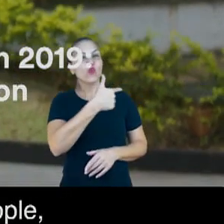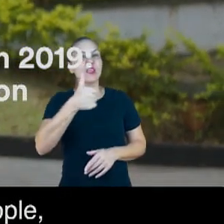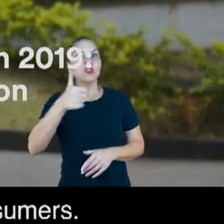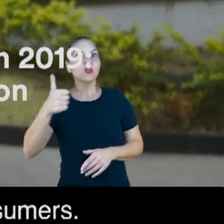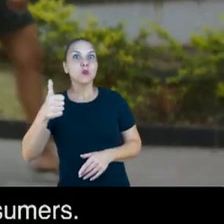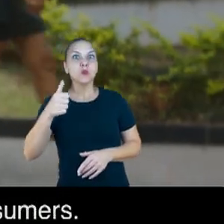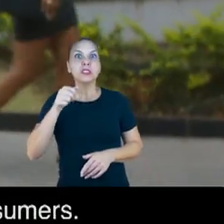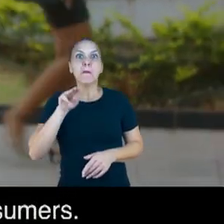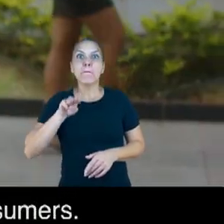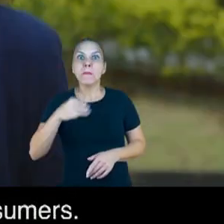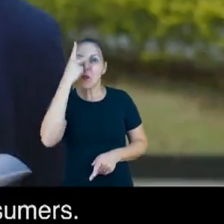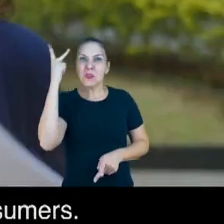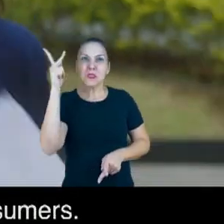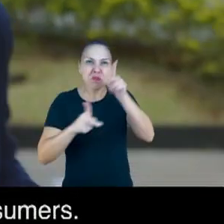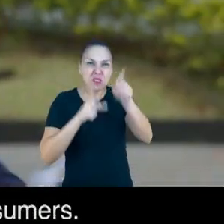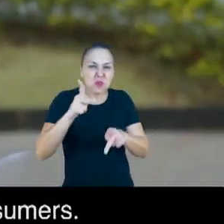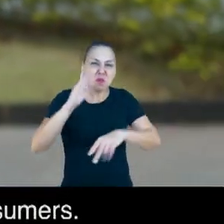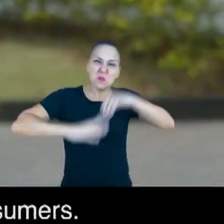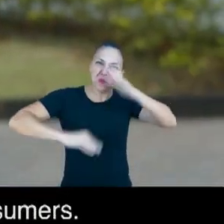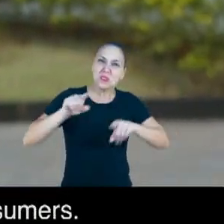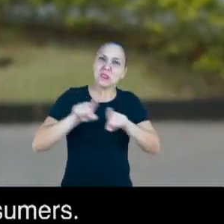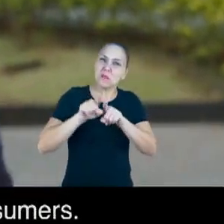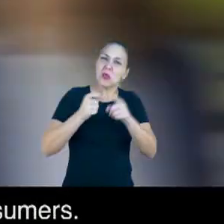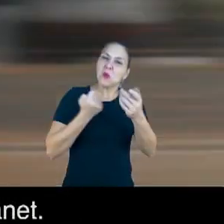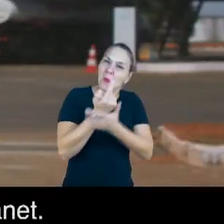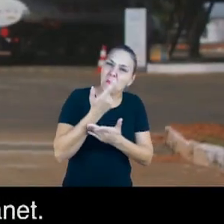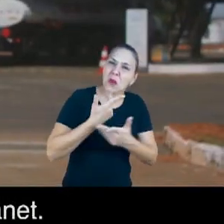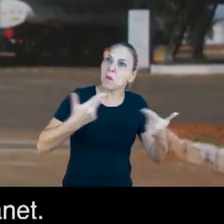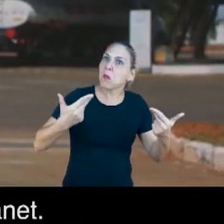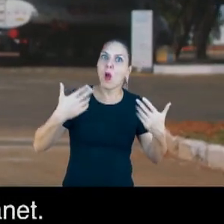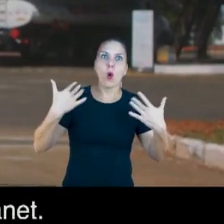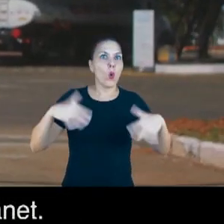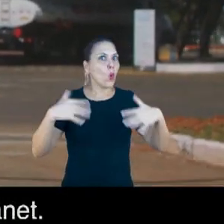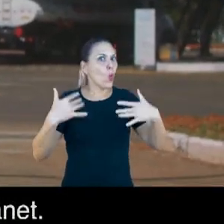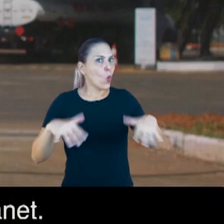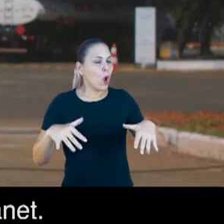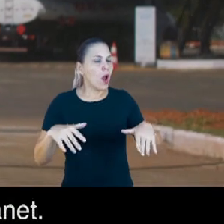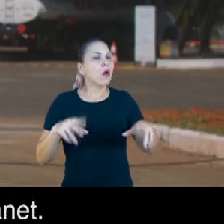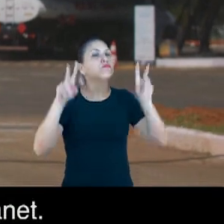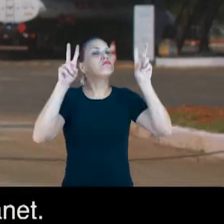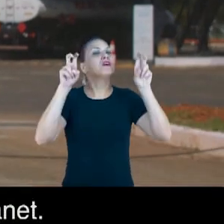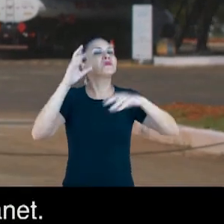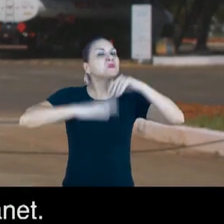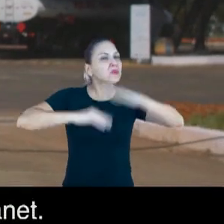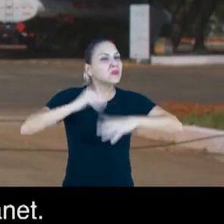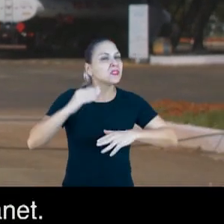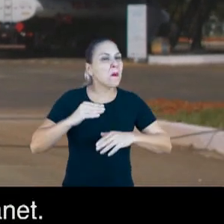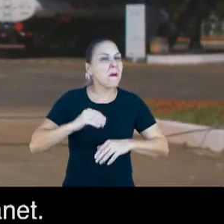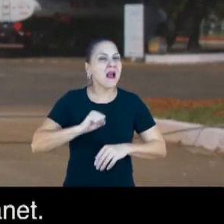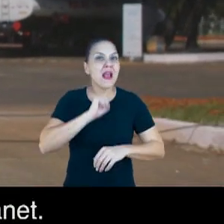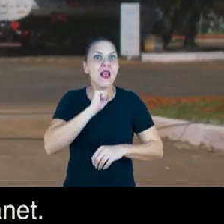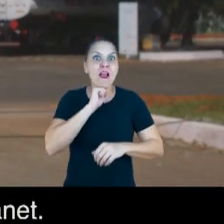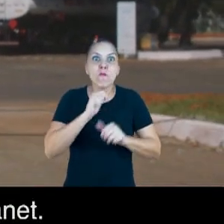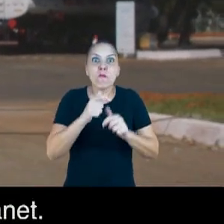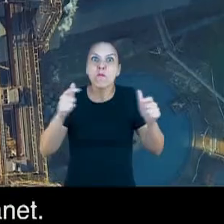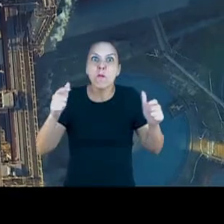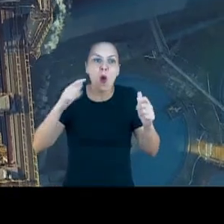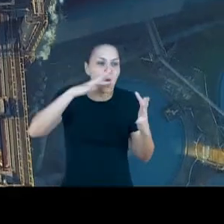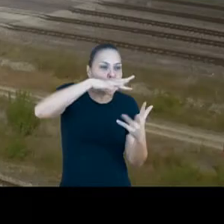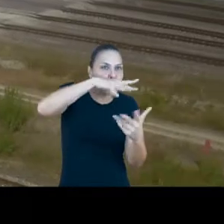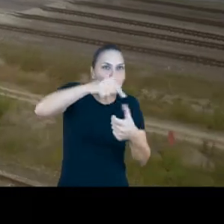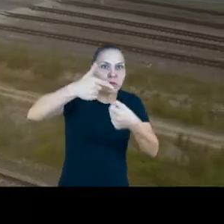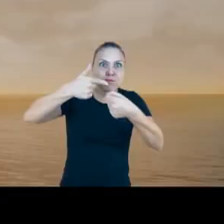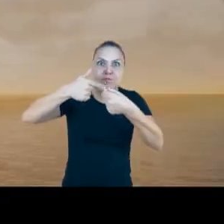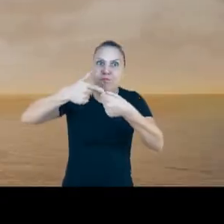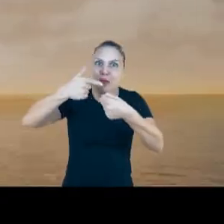de pessoas produzindo e consumindo muito. E por falar em produção, temos uma das maiores reservas de petróleo do mundo.